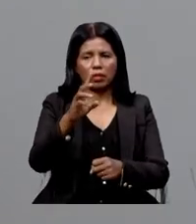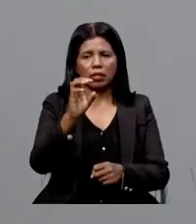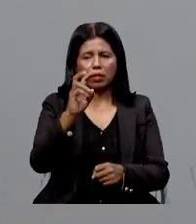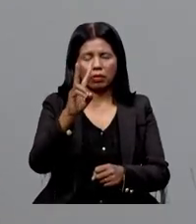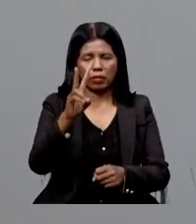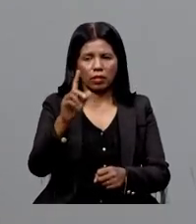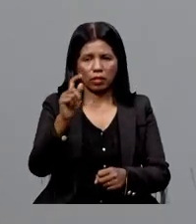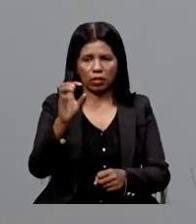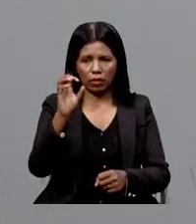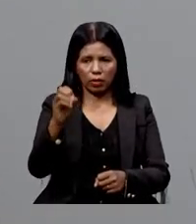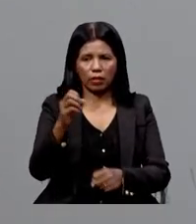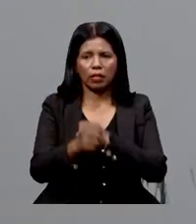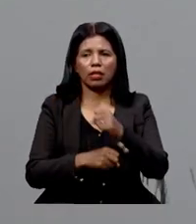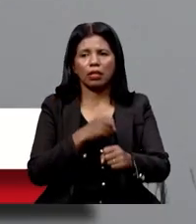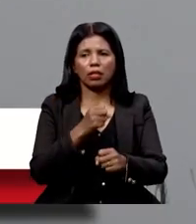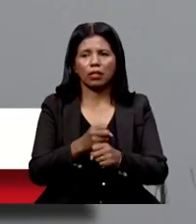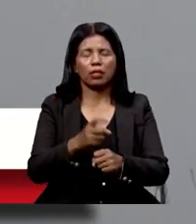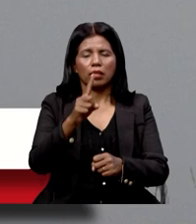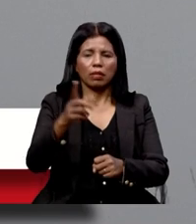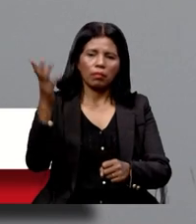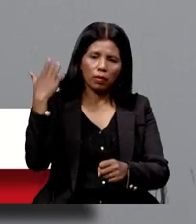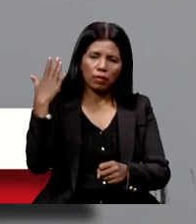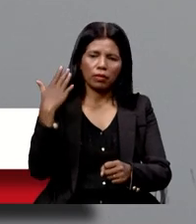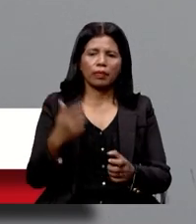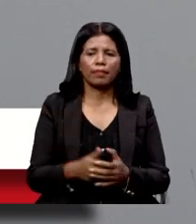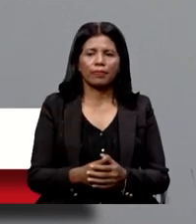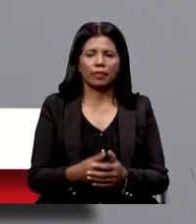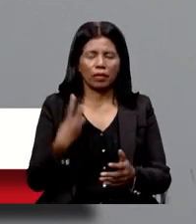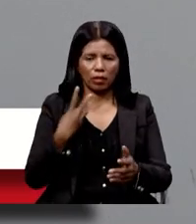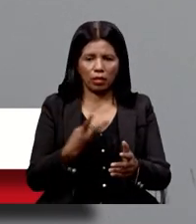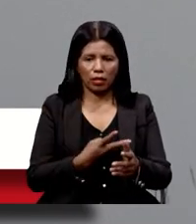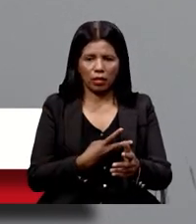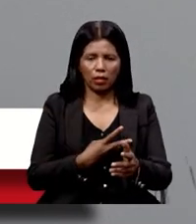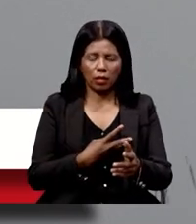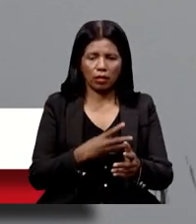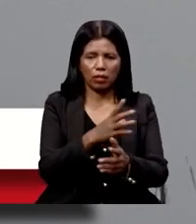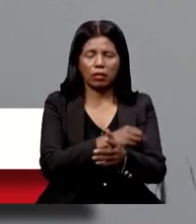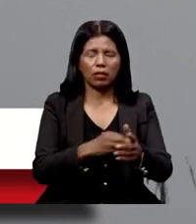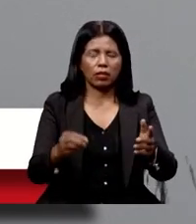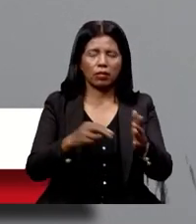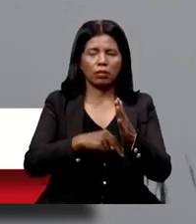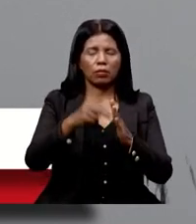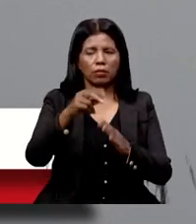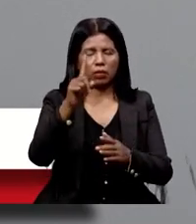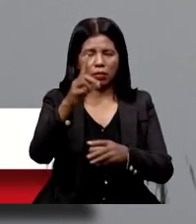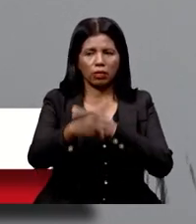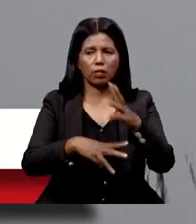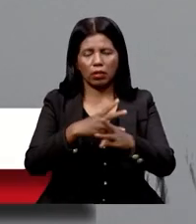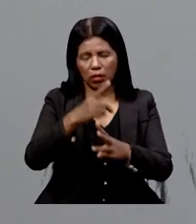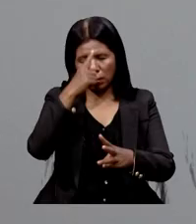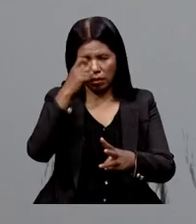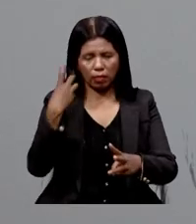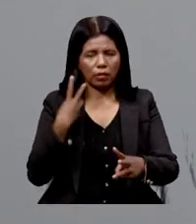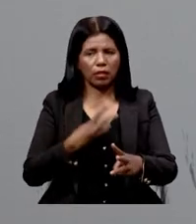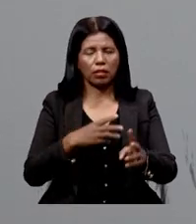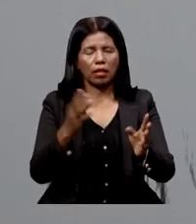tinha ida bakoto, ita saifa liba ocupa número um no mundo. Tamba ita la